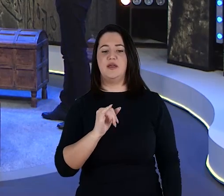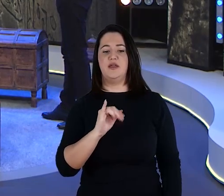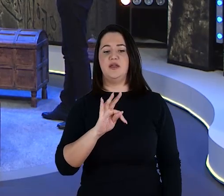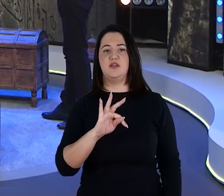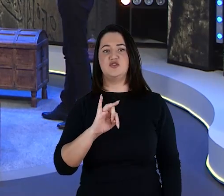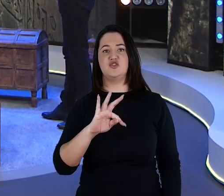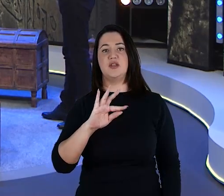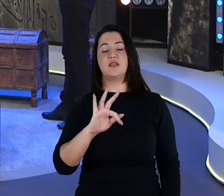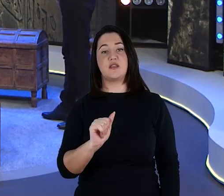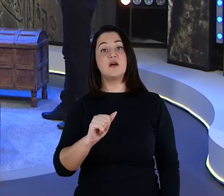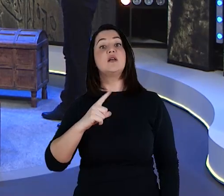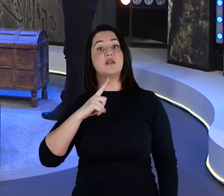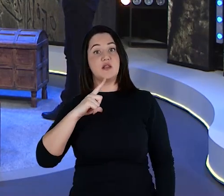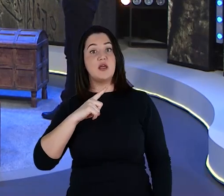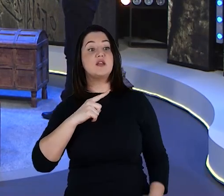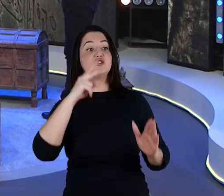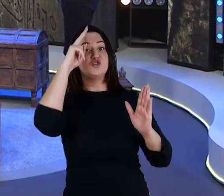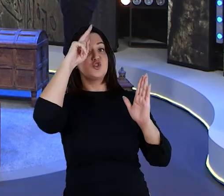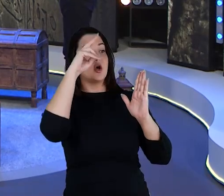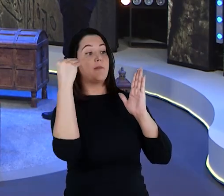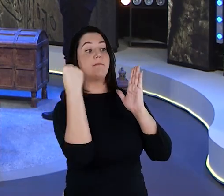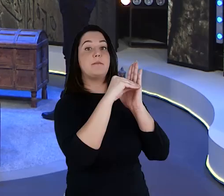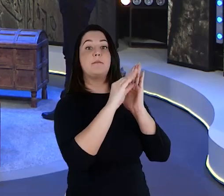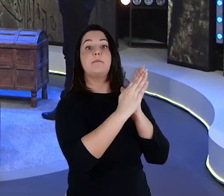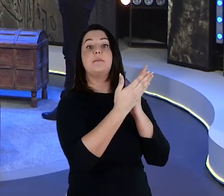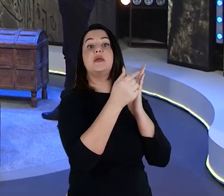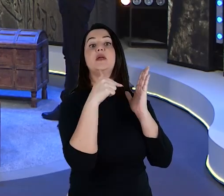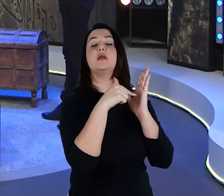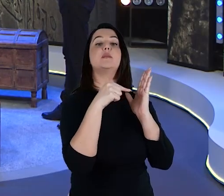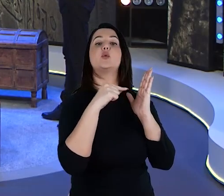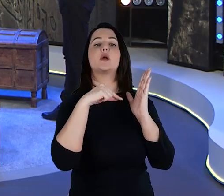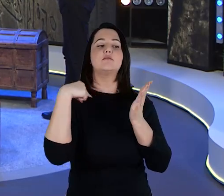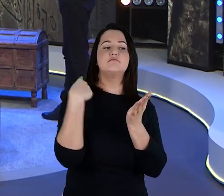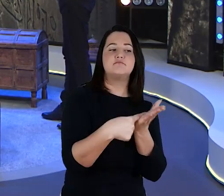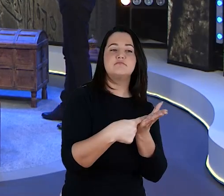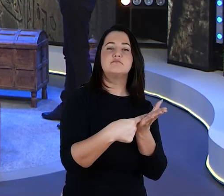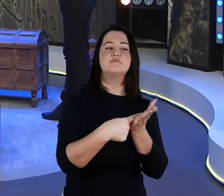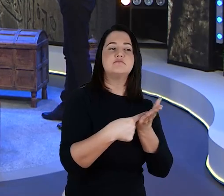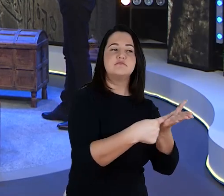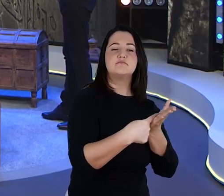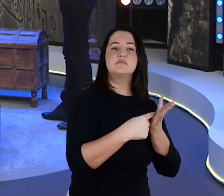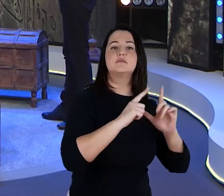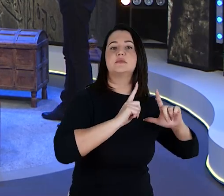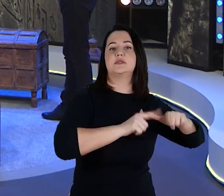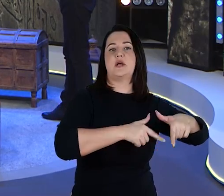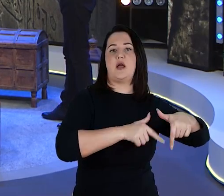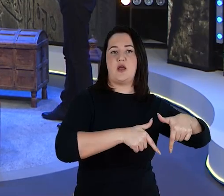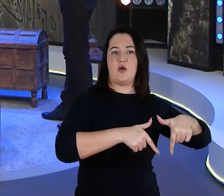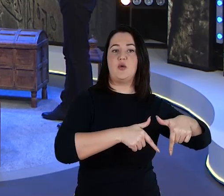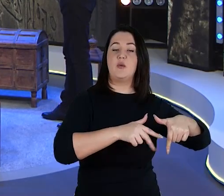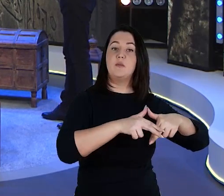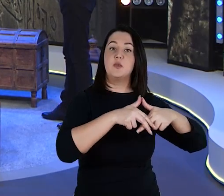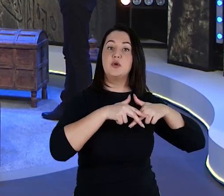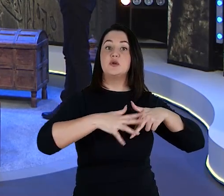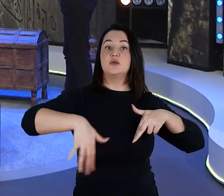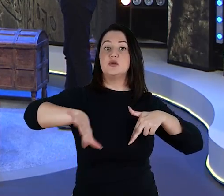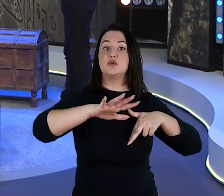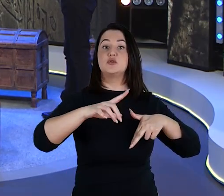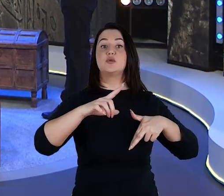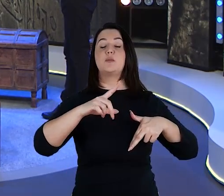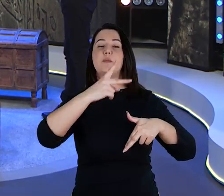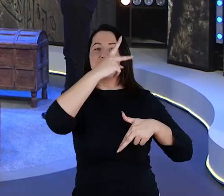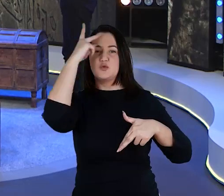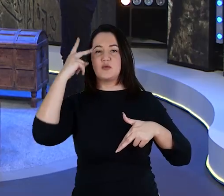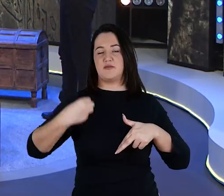Síria, e nos dias de Joram, a sua aliança com os egípcios era objeto de temor para os sitiados habitantes de